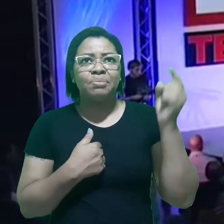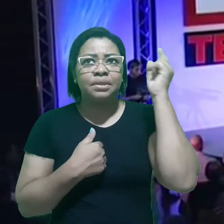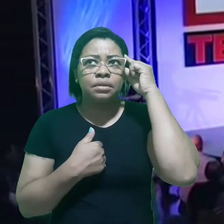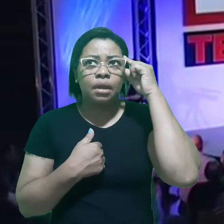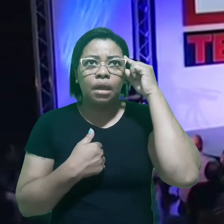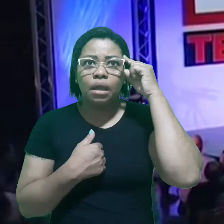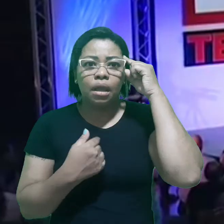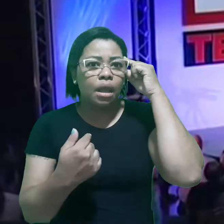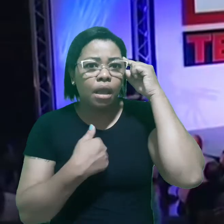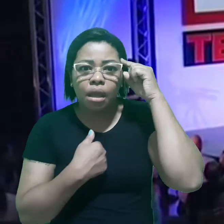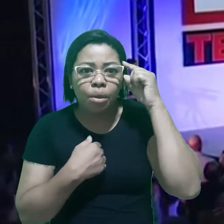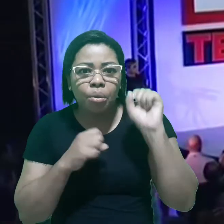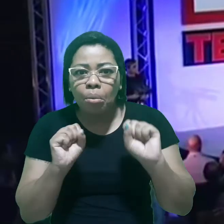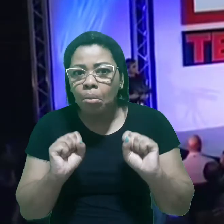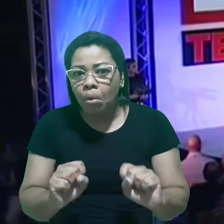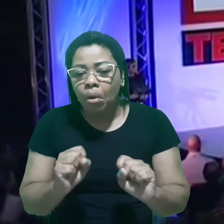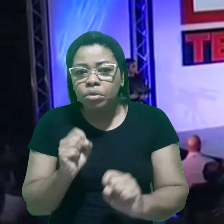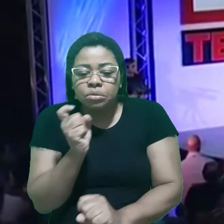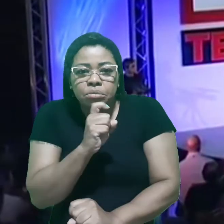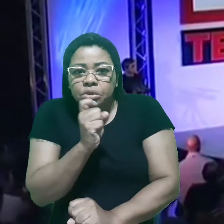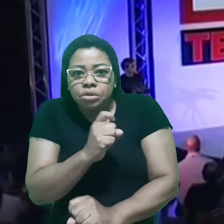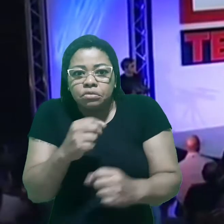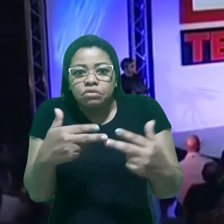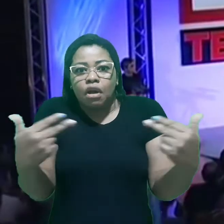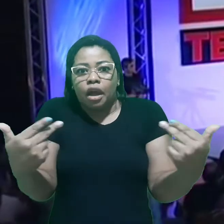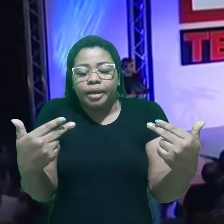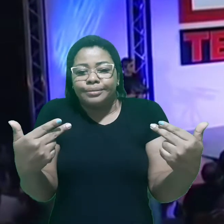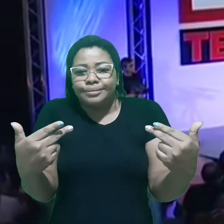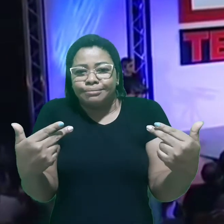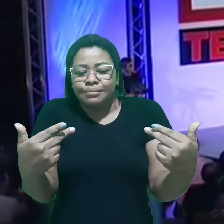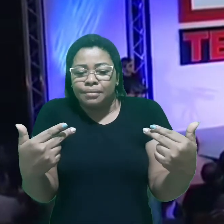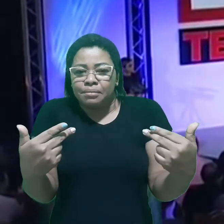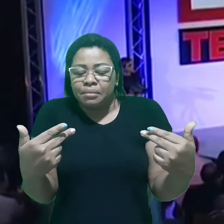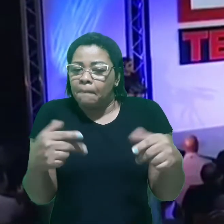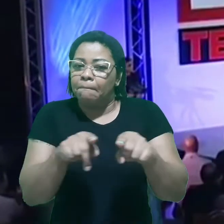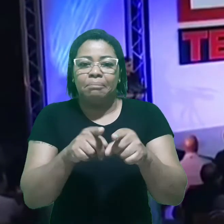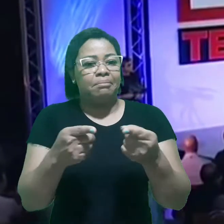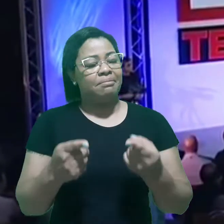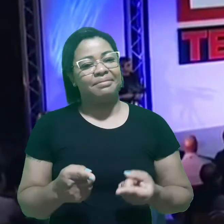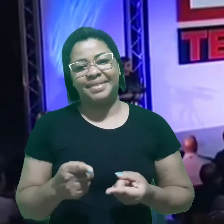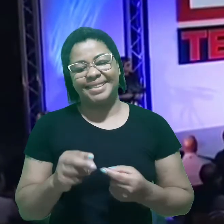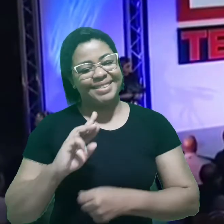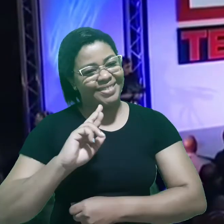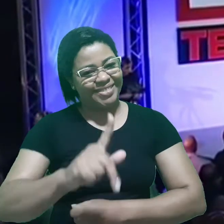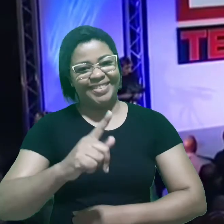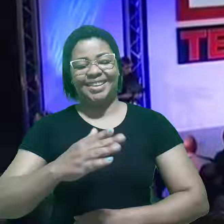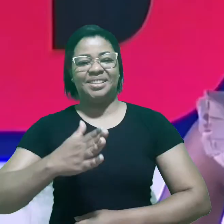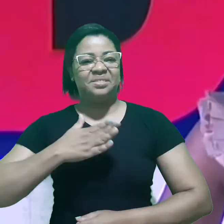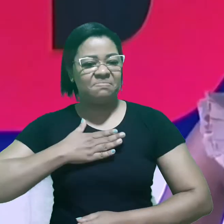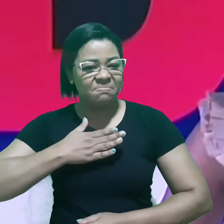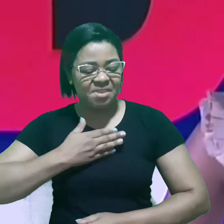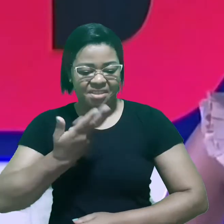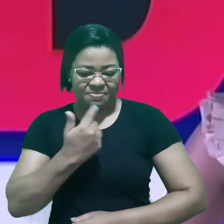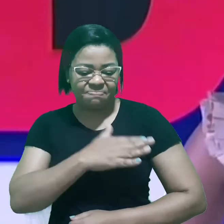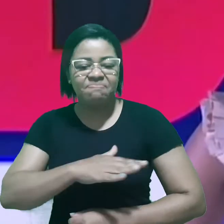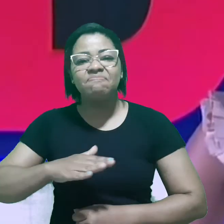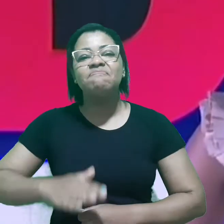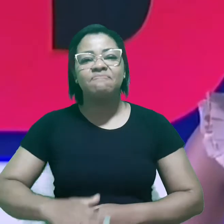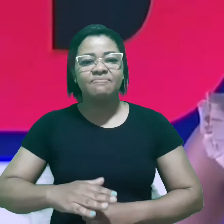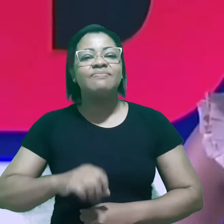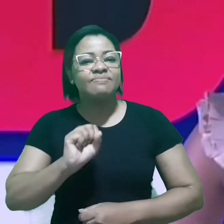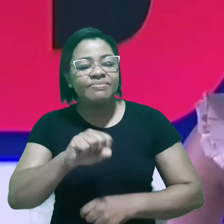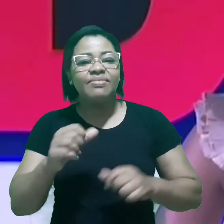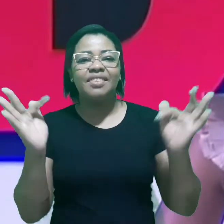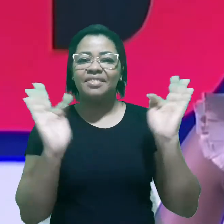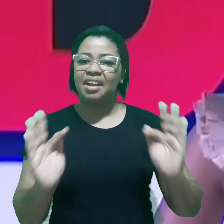Mas a verdade é que eu tive uma infância muito feliz, cheia de risos e amor, em uma família muito unida. Mas também tive avós